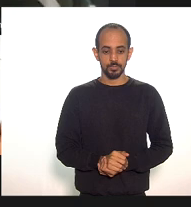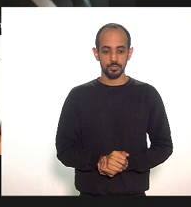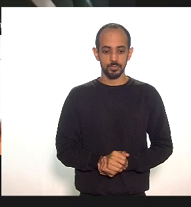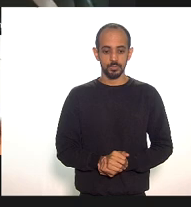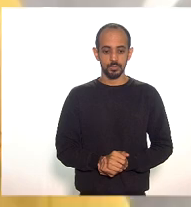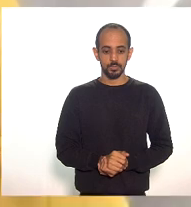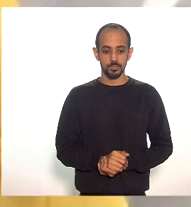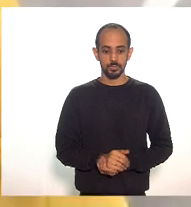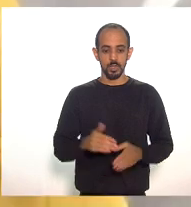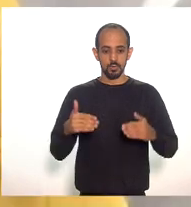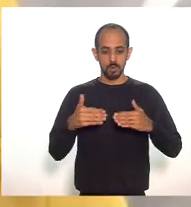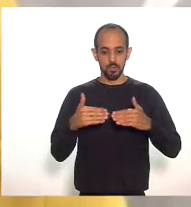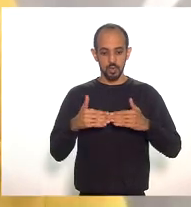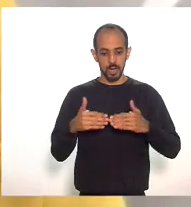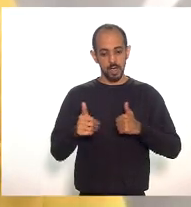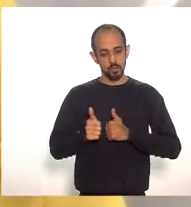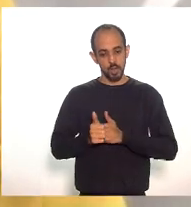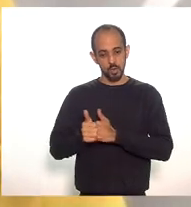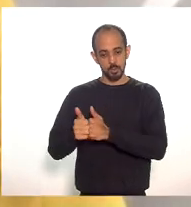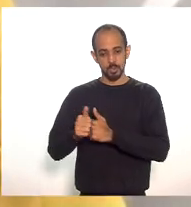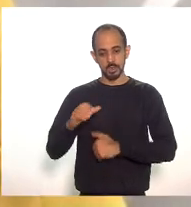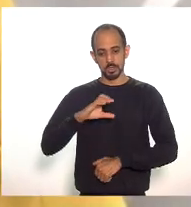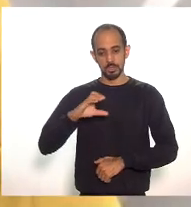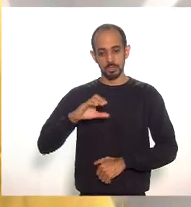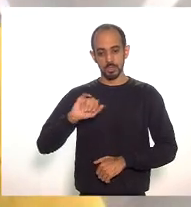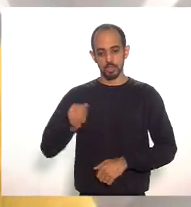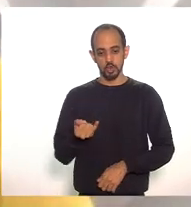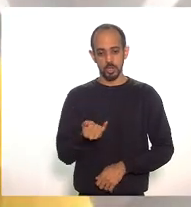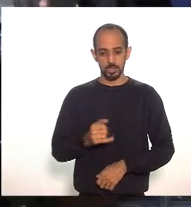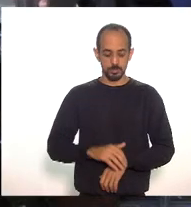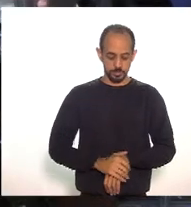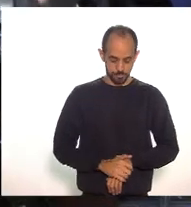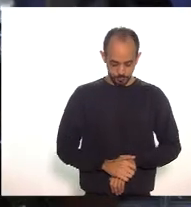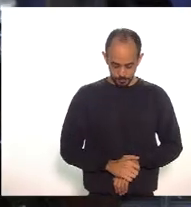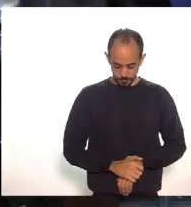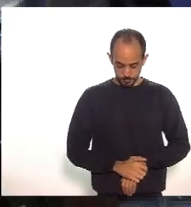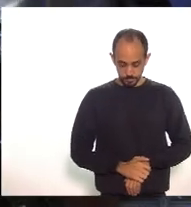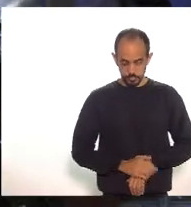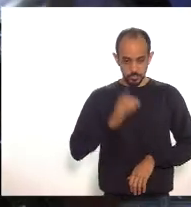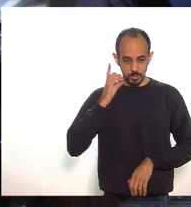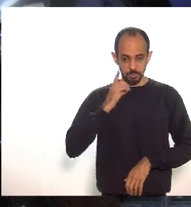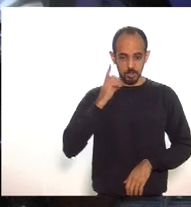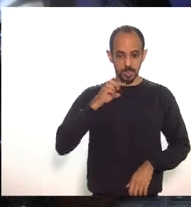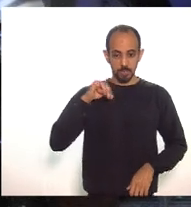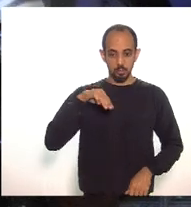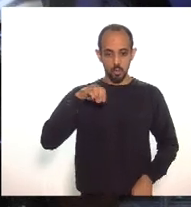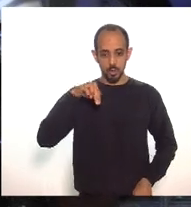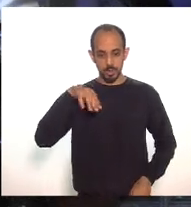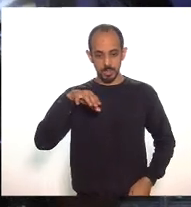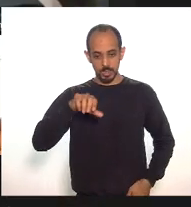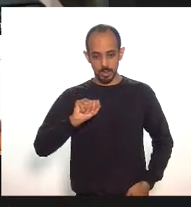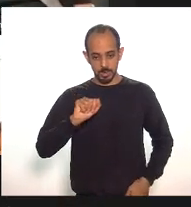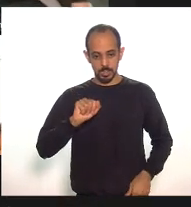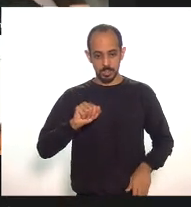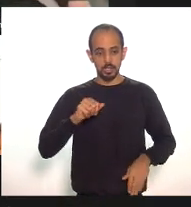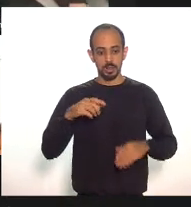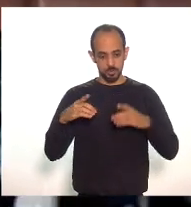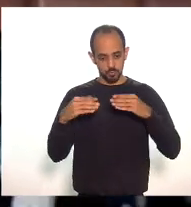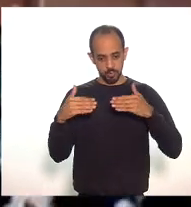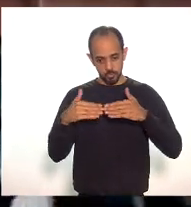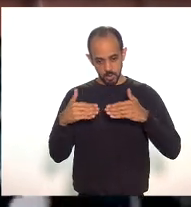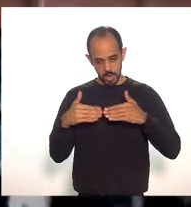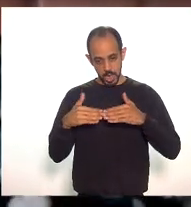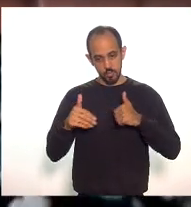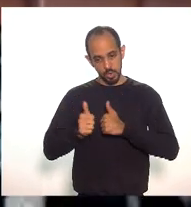é favorável acompanhando o parecer da ccj Deputado a Mônica Francisco favorável